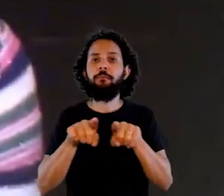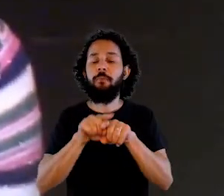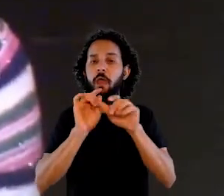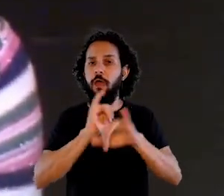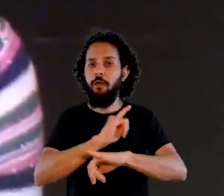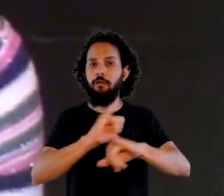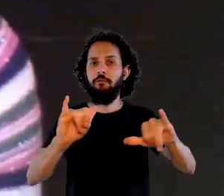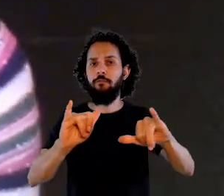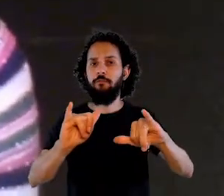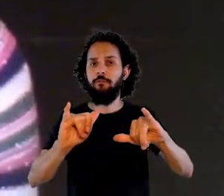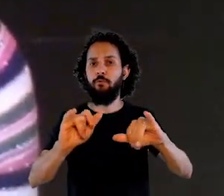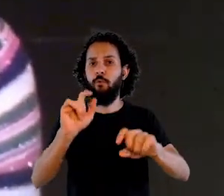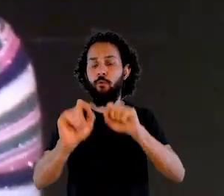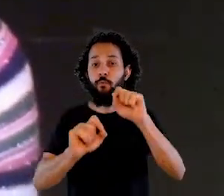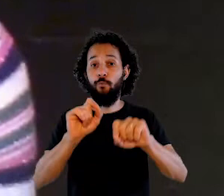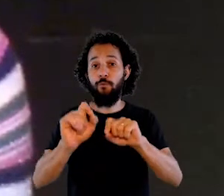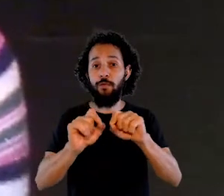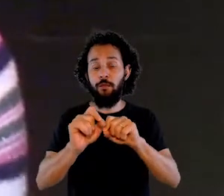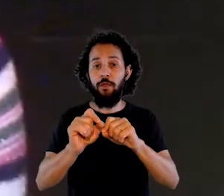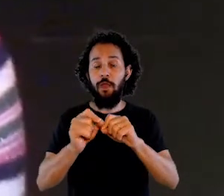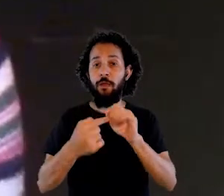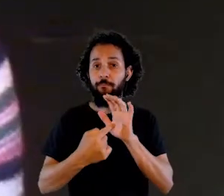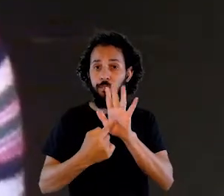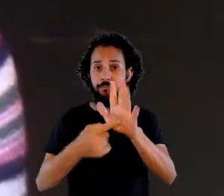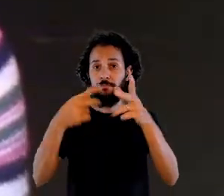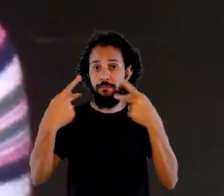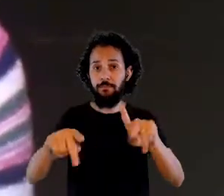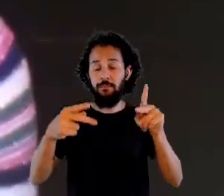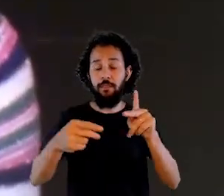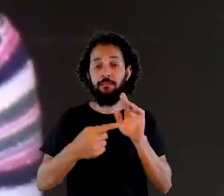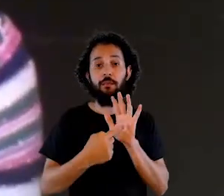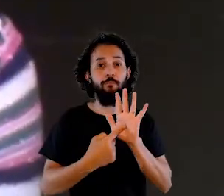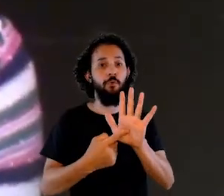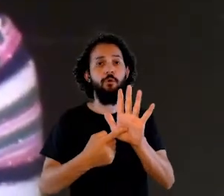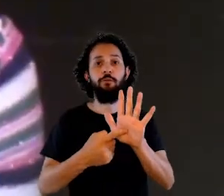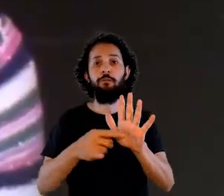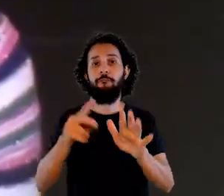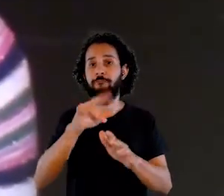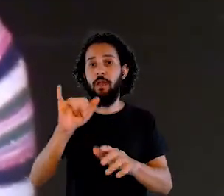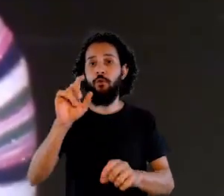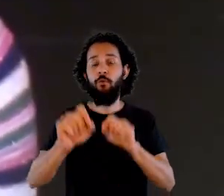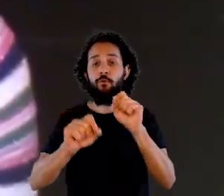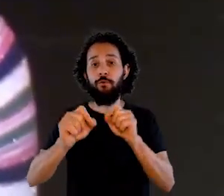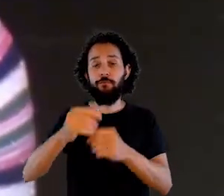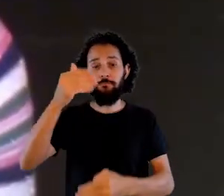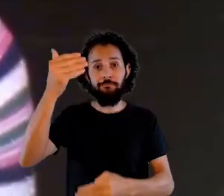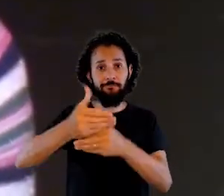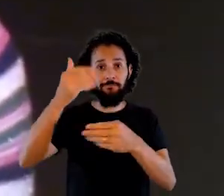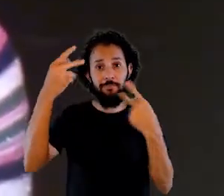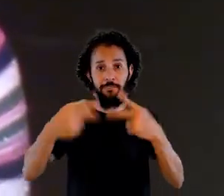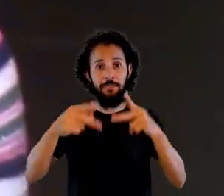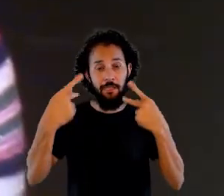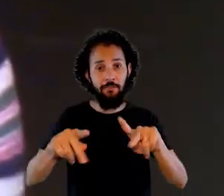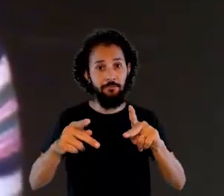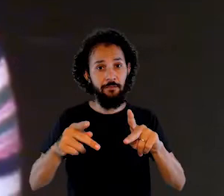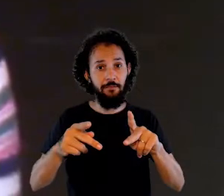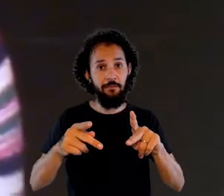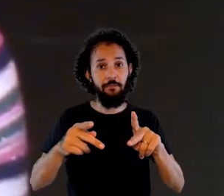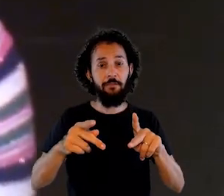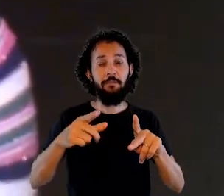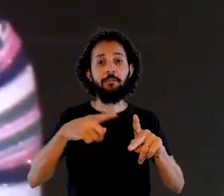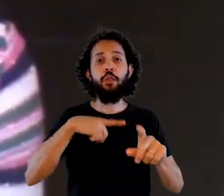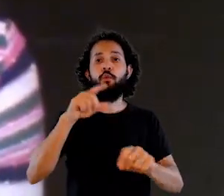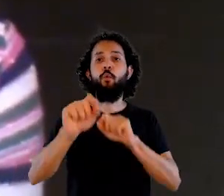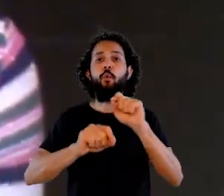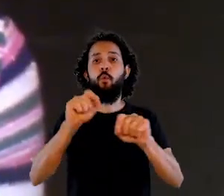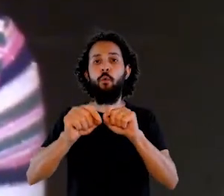a exibição da mostra, os espetáculos, na verdade, da exibição da mostra, eles estão com a linguagem de